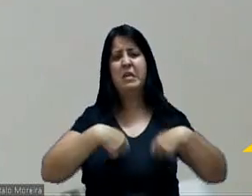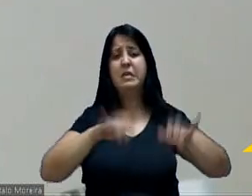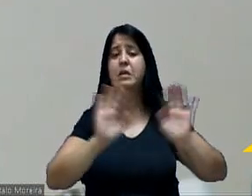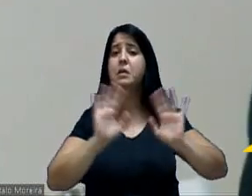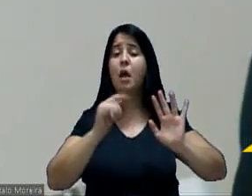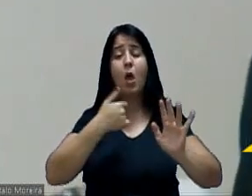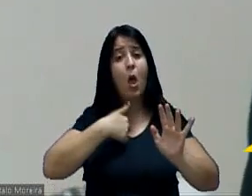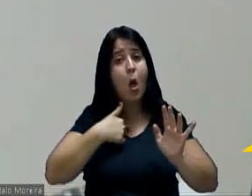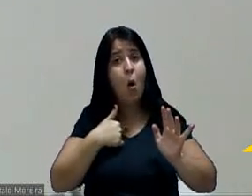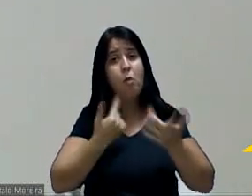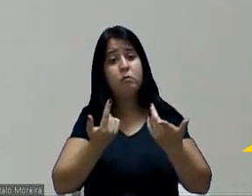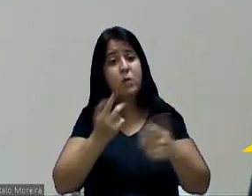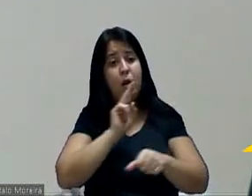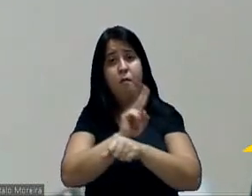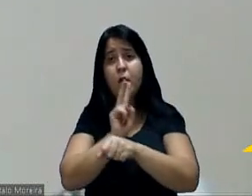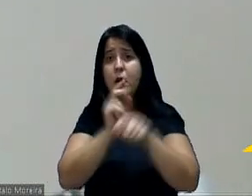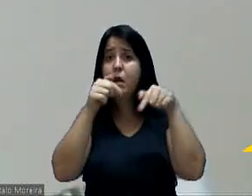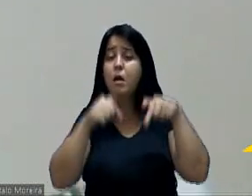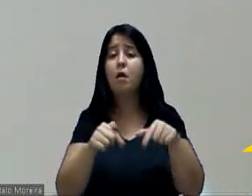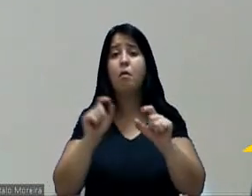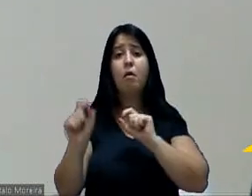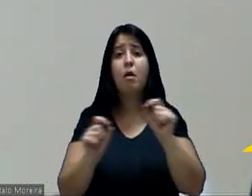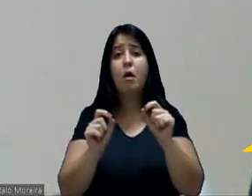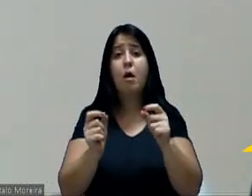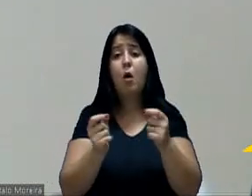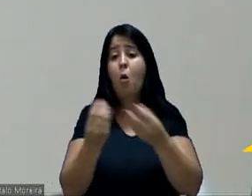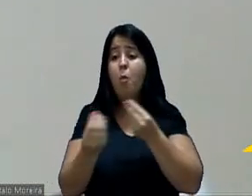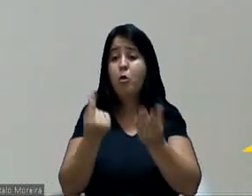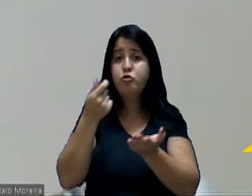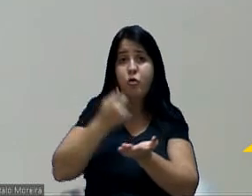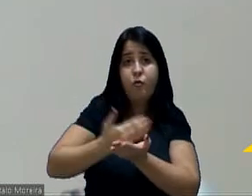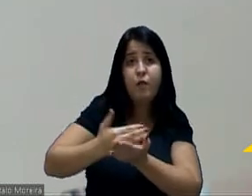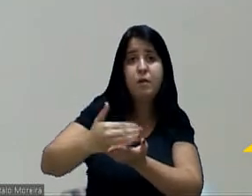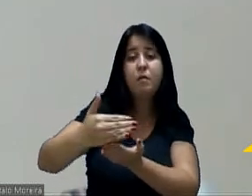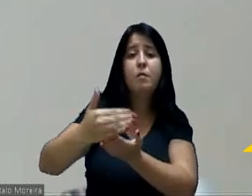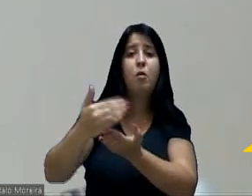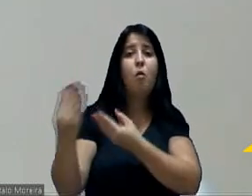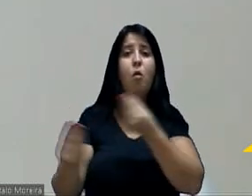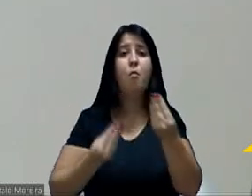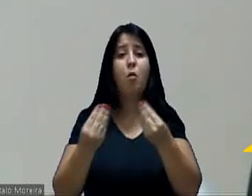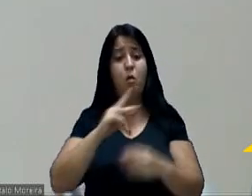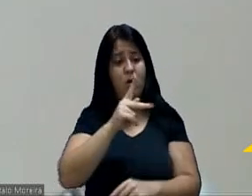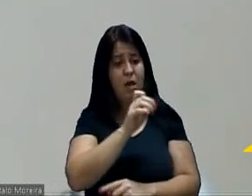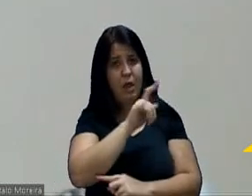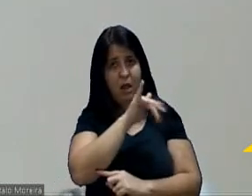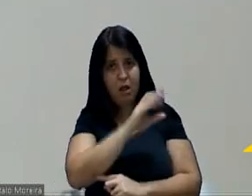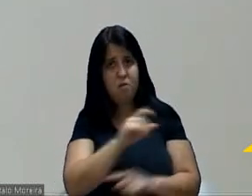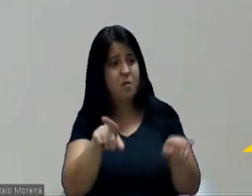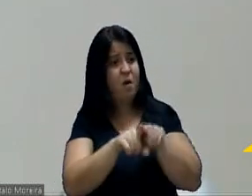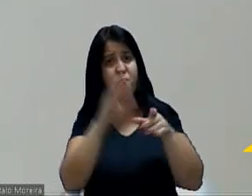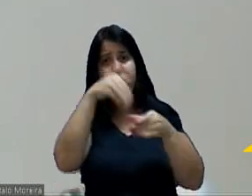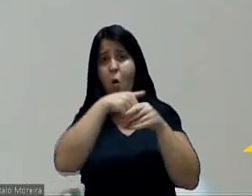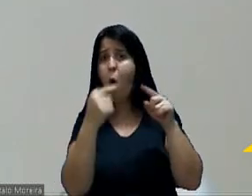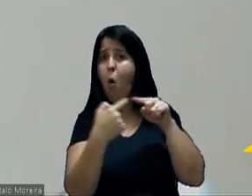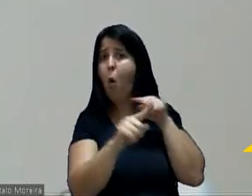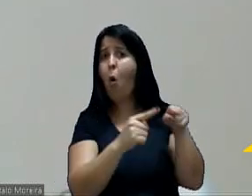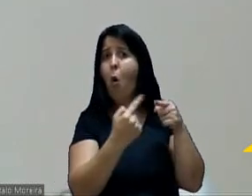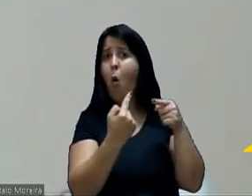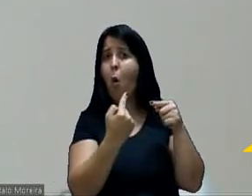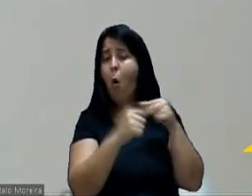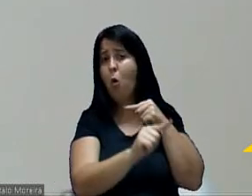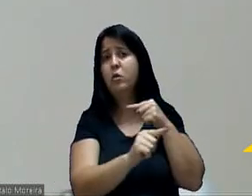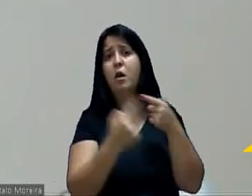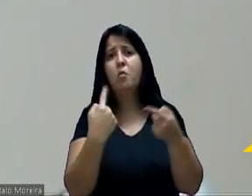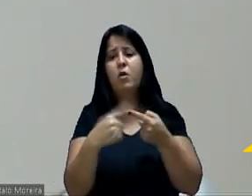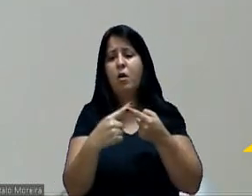apanhei, por exemplo, defendendo aqui a questão do financiamento internacional. O próprio doutor Hélio votou contra, porque no meu entendimento, a gente fez